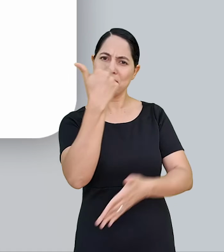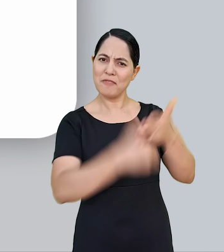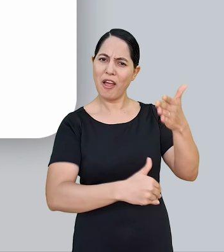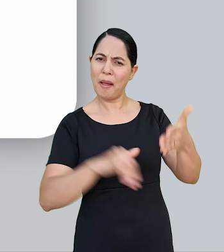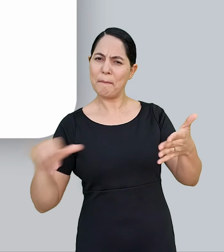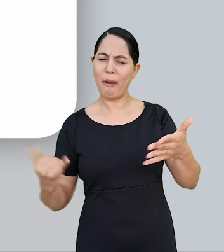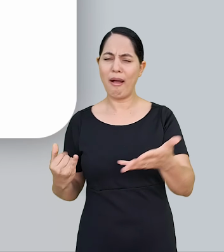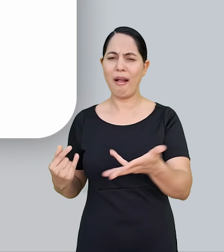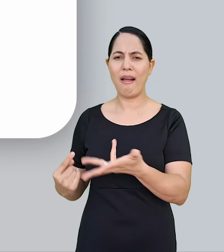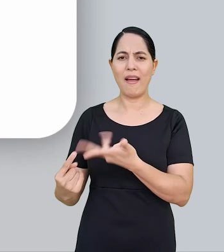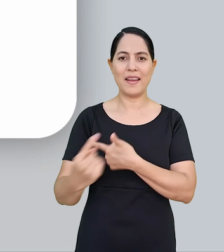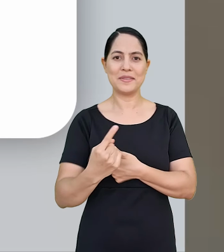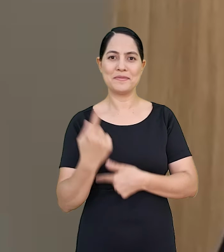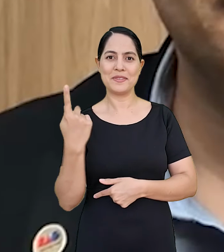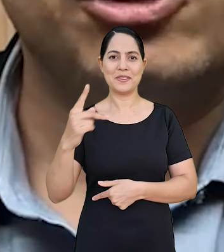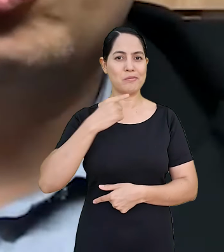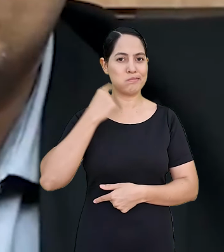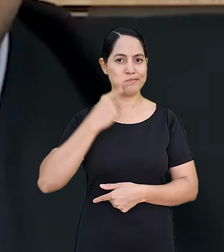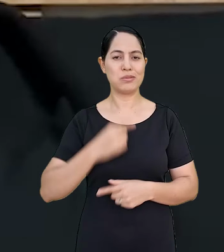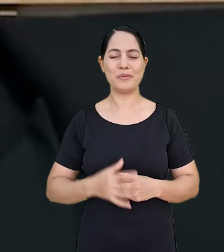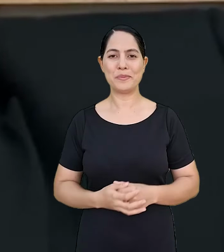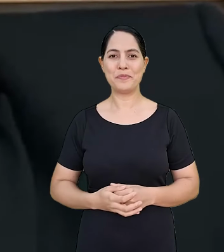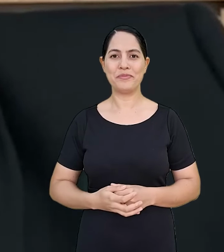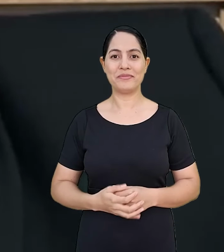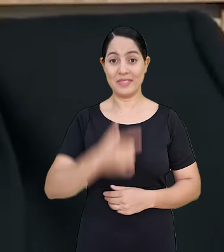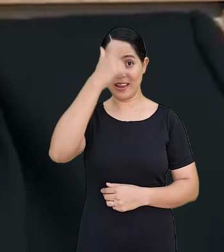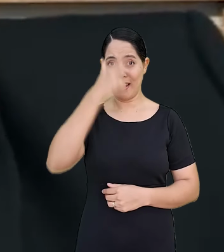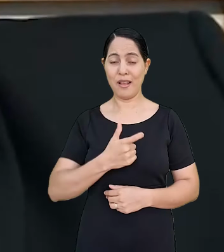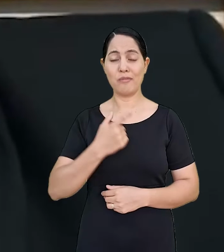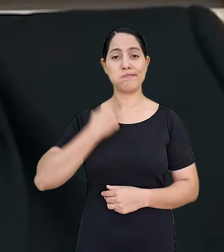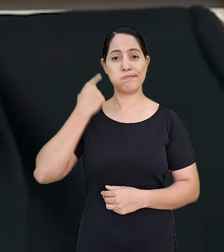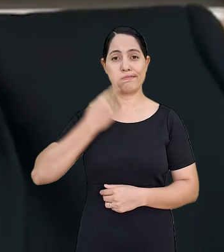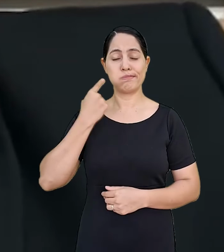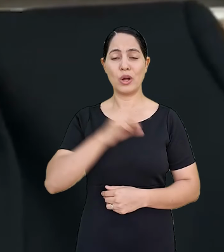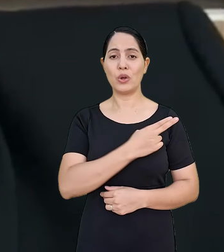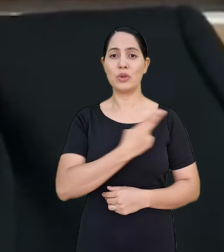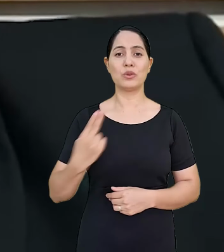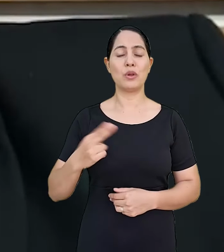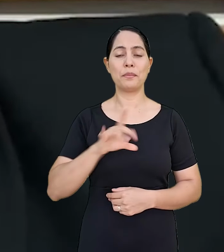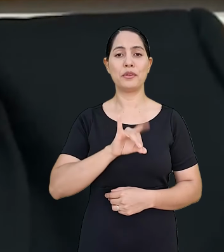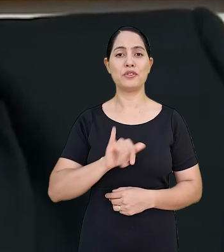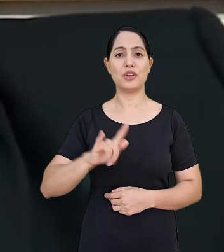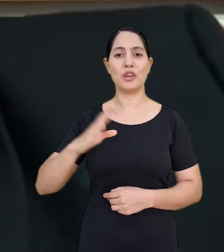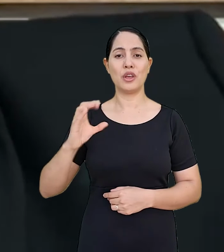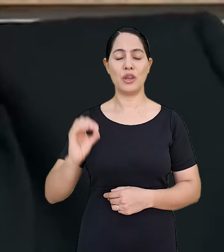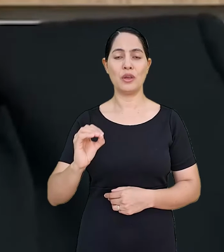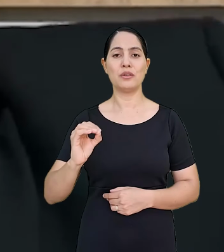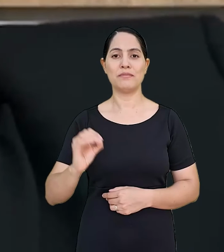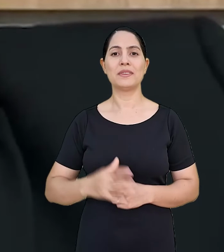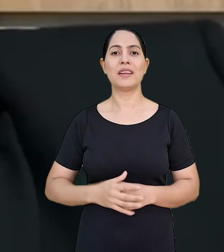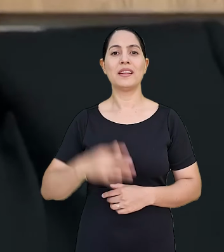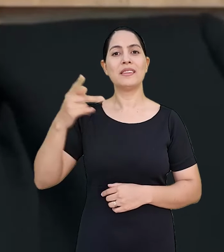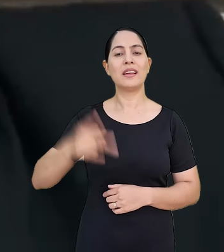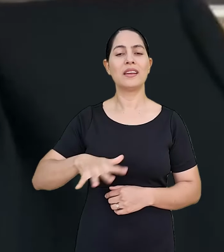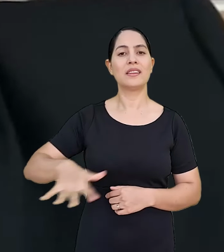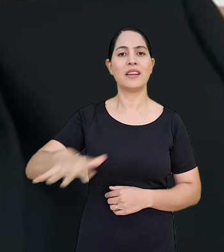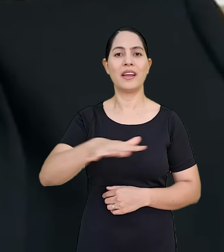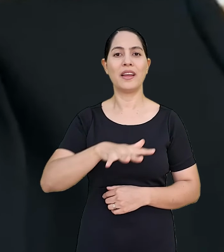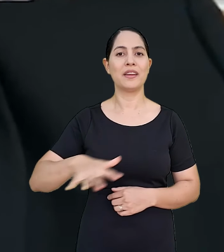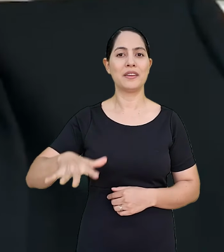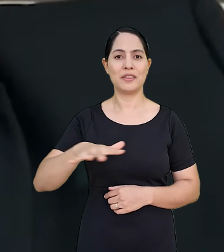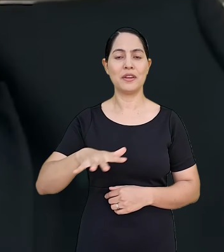descontos e vantagens exclusivas. Sou Diego Araújo, presidente da subseção do Paranoá e Itapuã, aqui